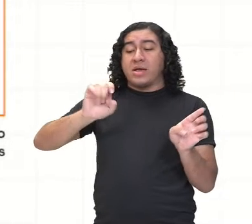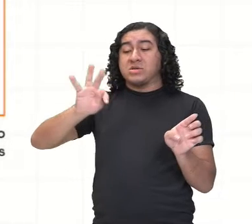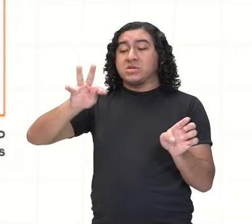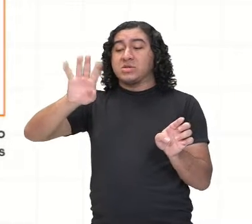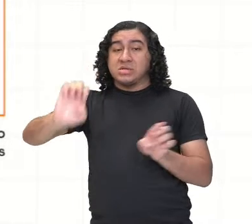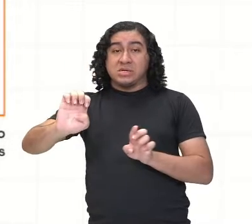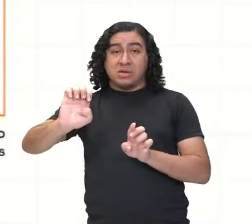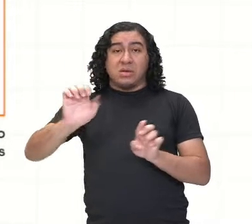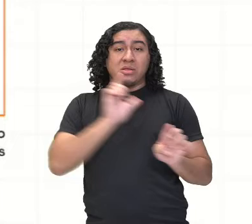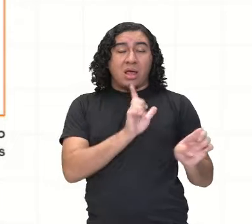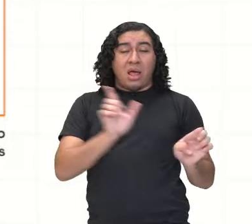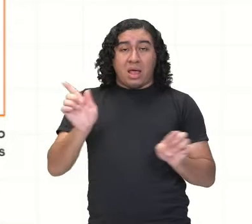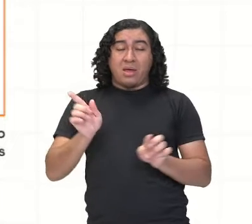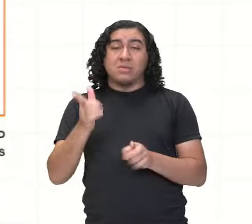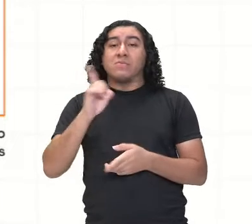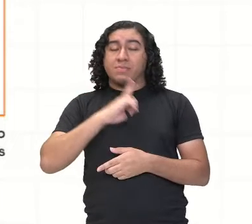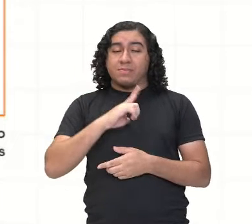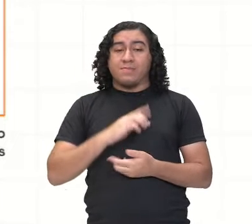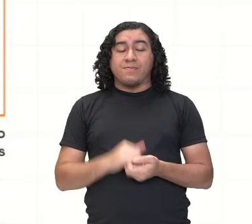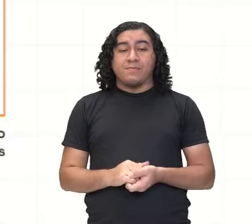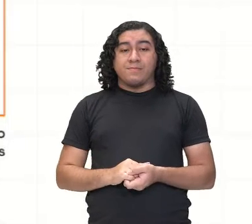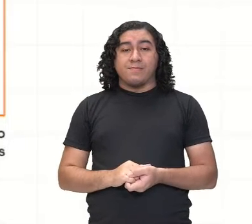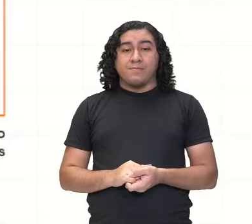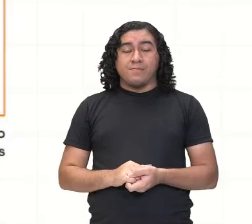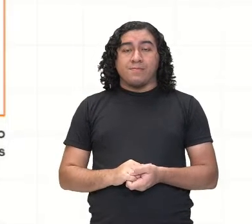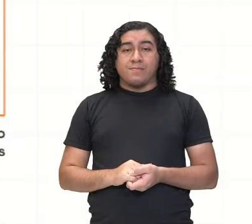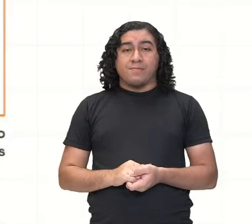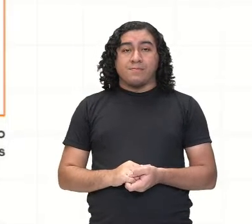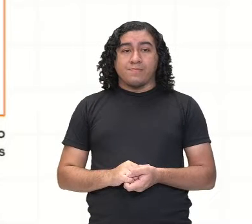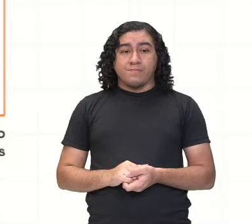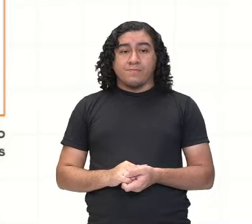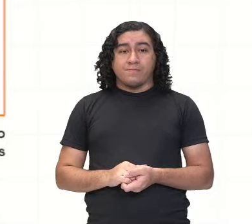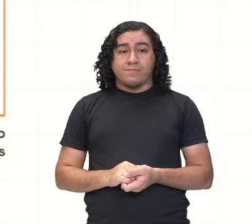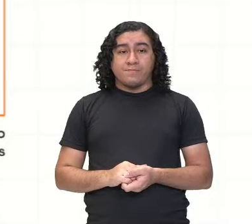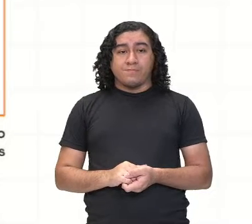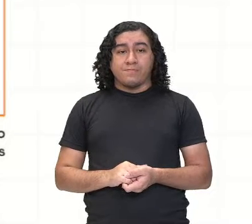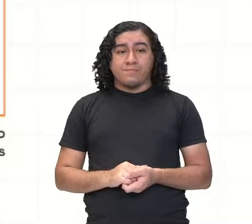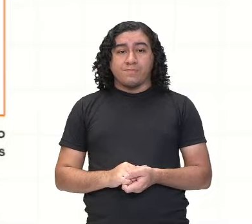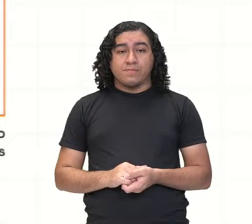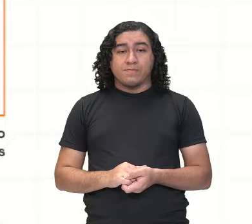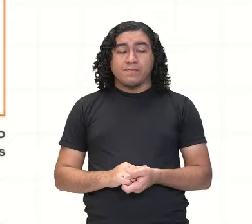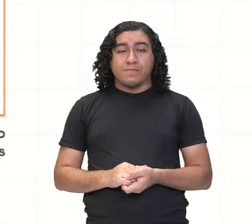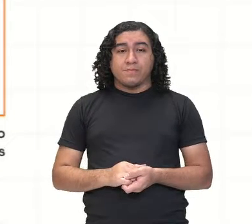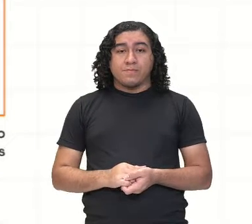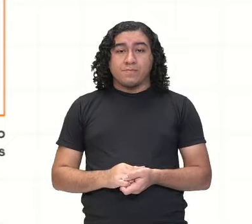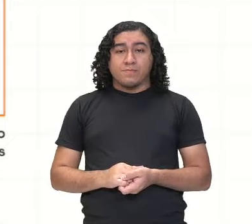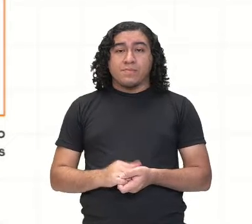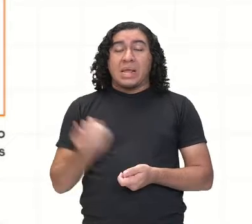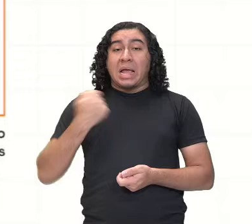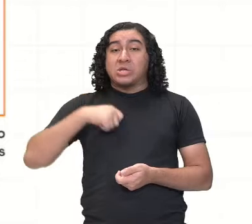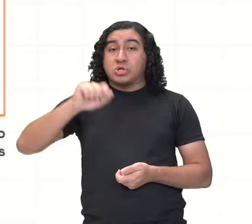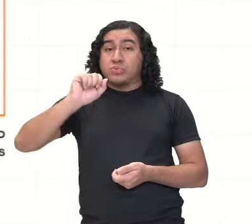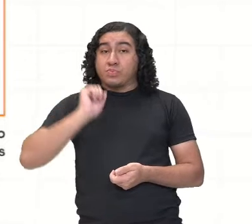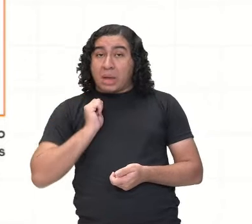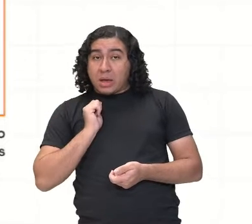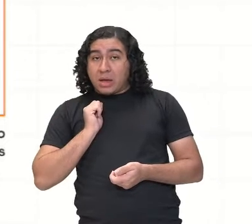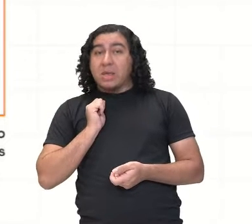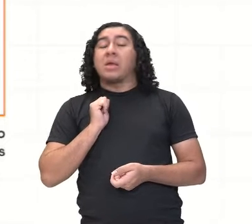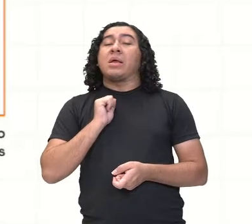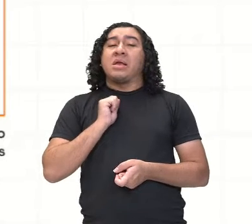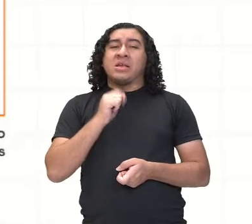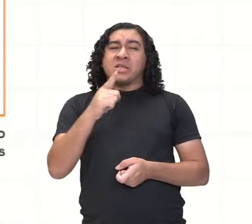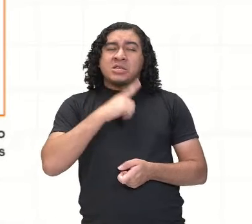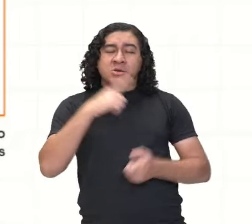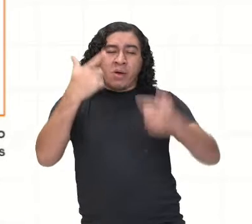acontece aqui? A Espanha, que vai vencer por último ali, vai concluir as guerras de